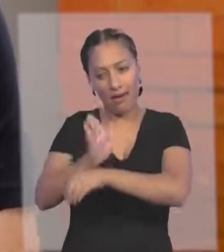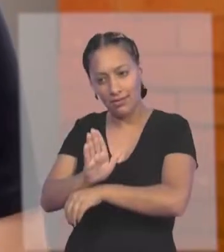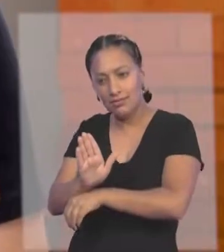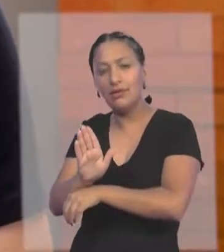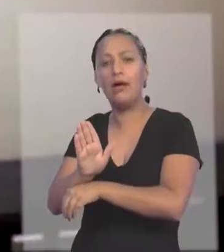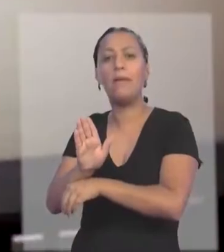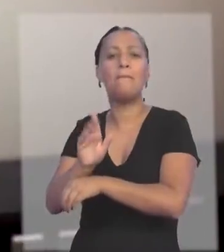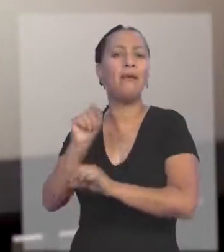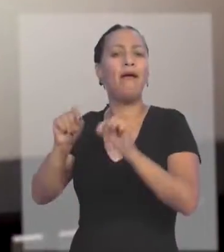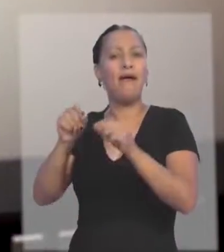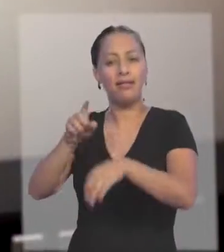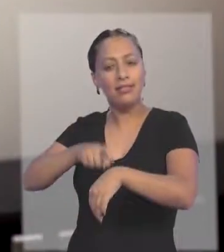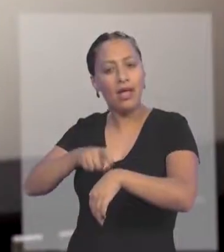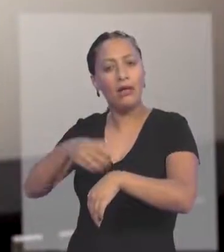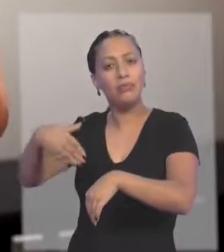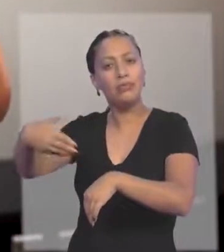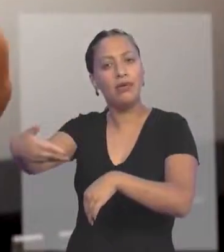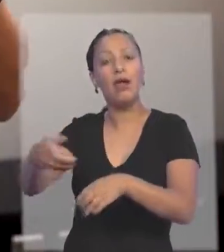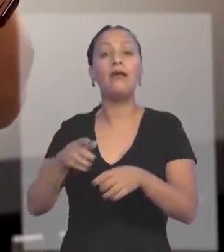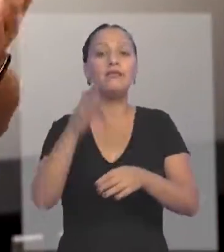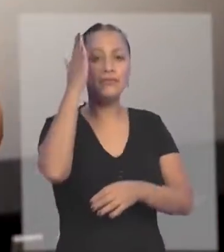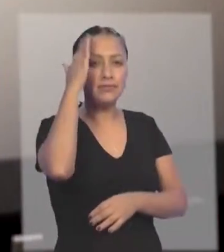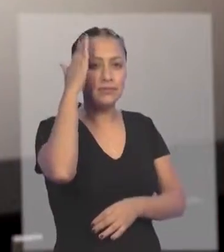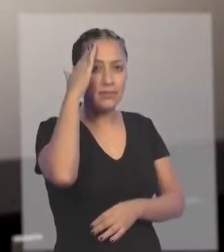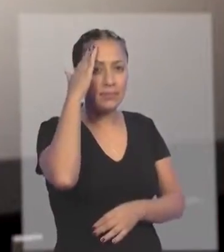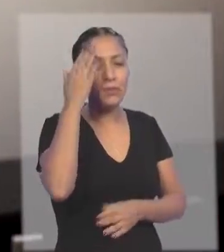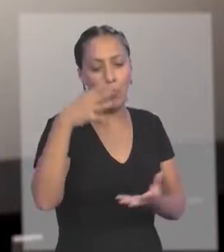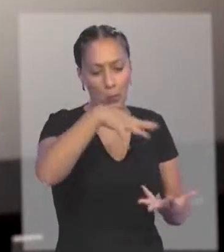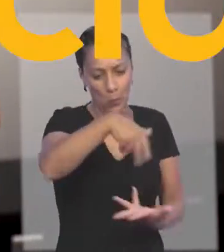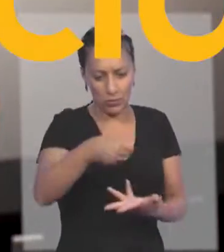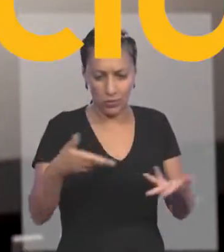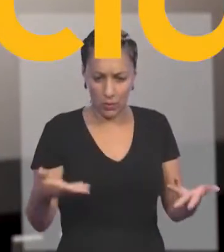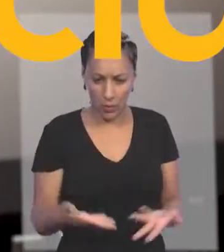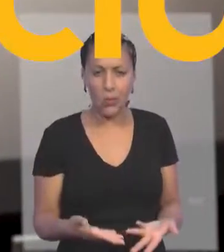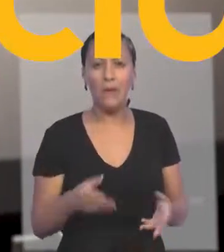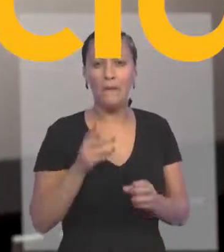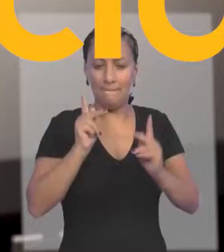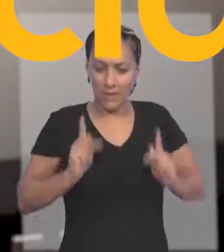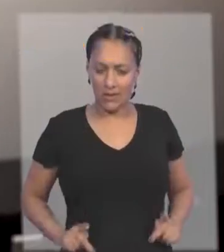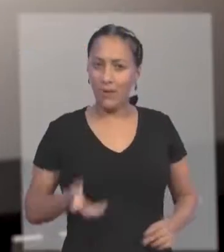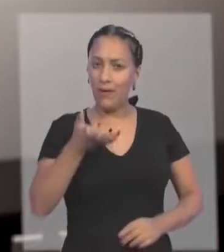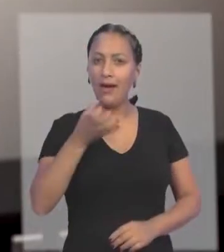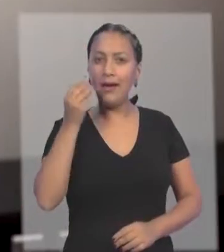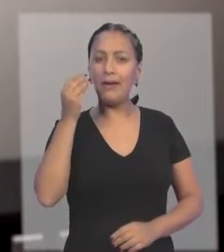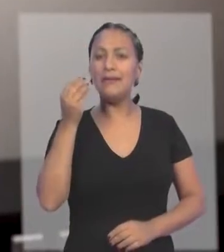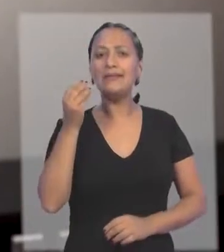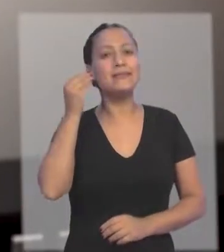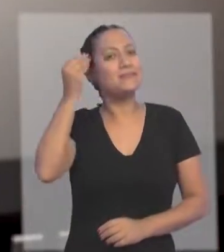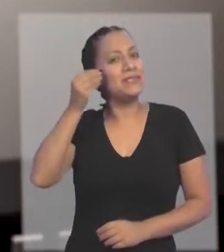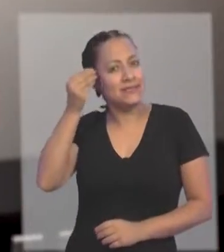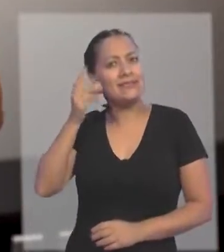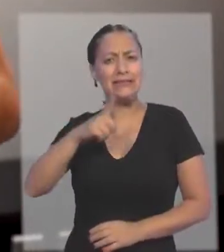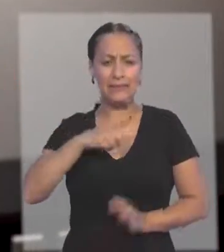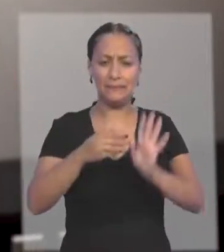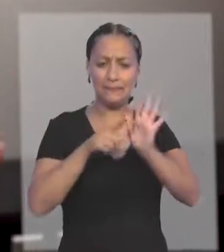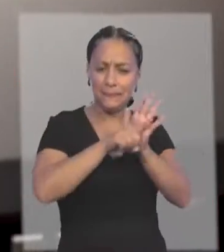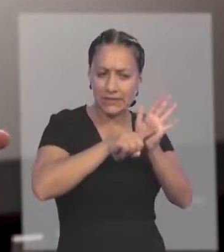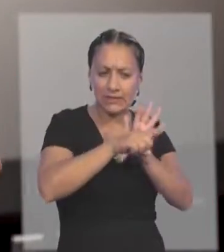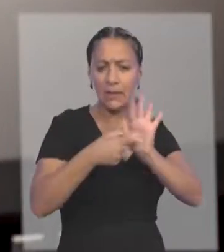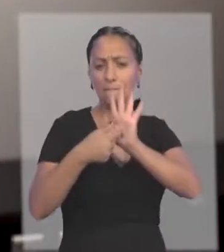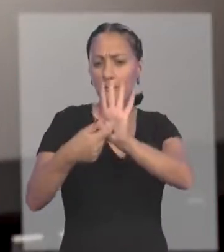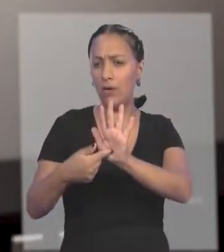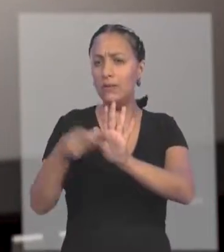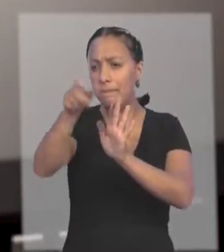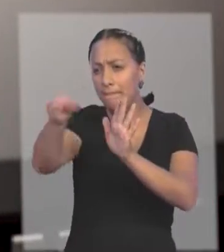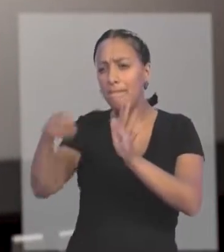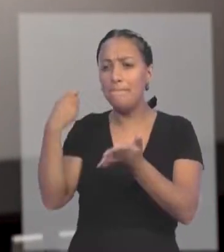passar o seu tempo. Porque a gente sabe que no mundo que nós vivemos hoje, as pessoas estão em busca de experiências. Tem pesquisas que dizem que as pessoas pagam mais